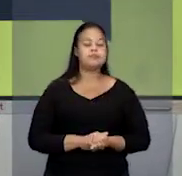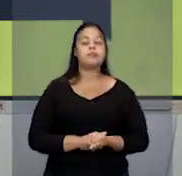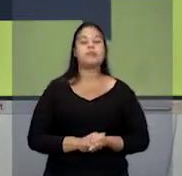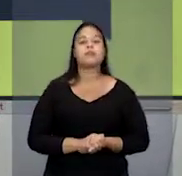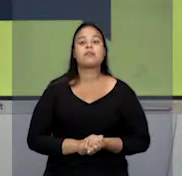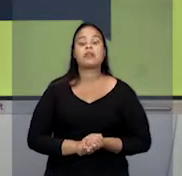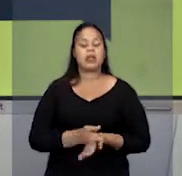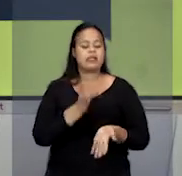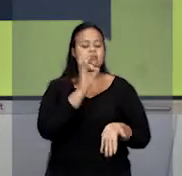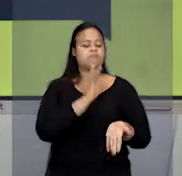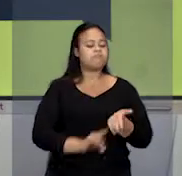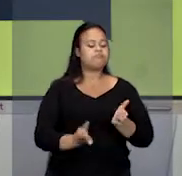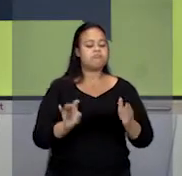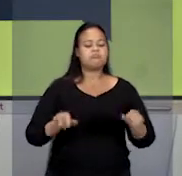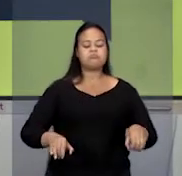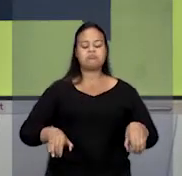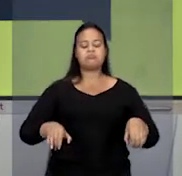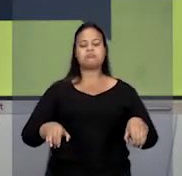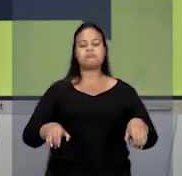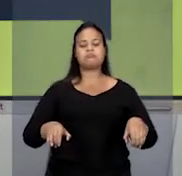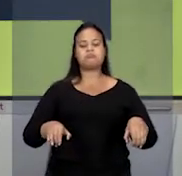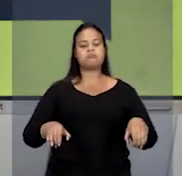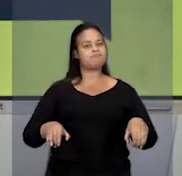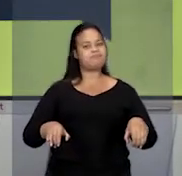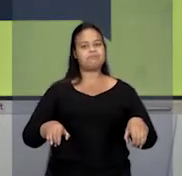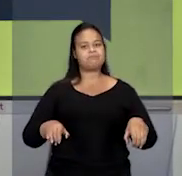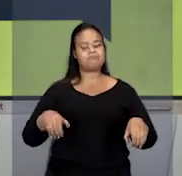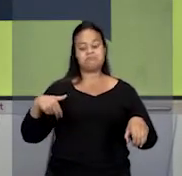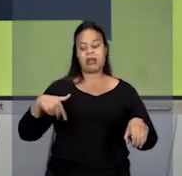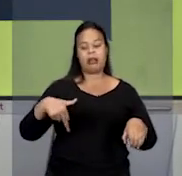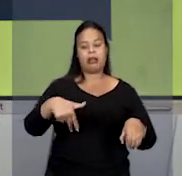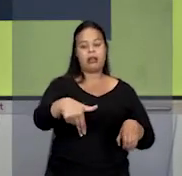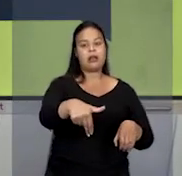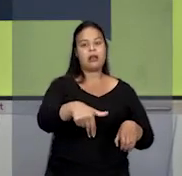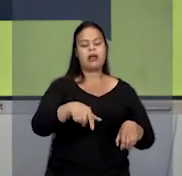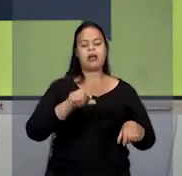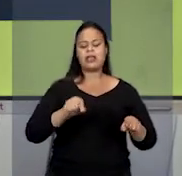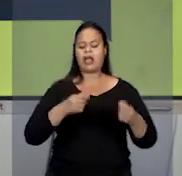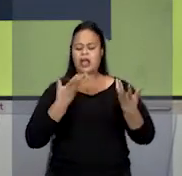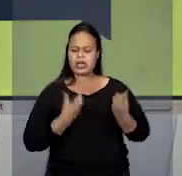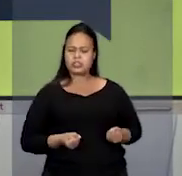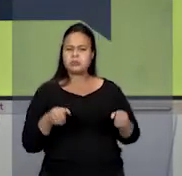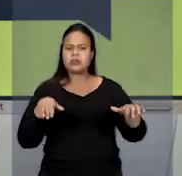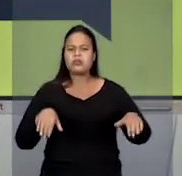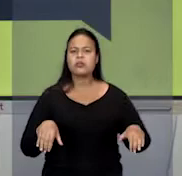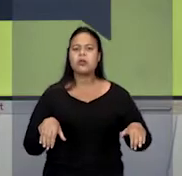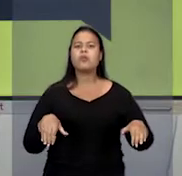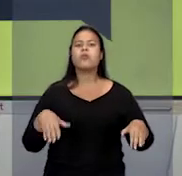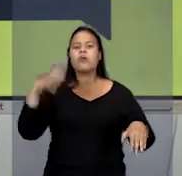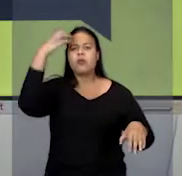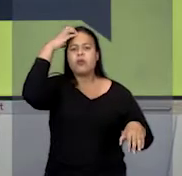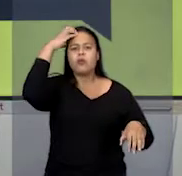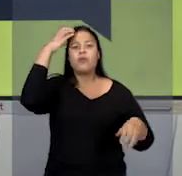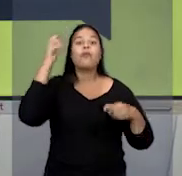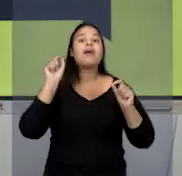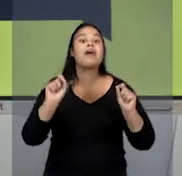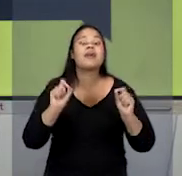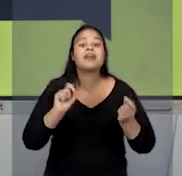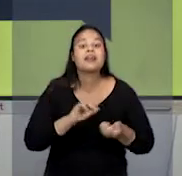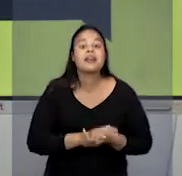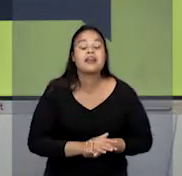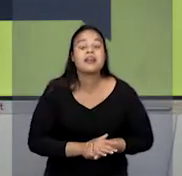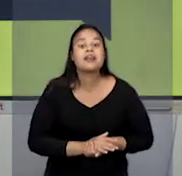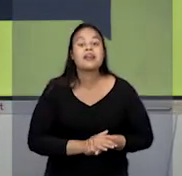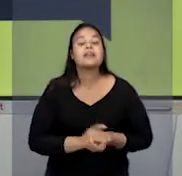Ele abdica do trono, só que tinha um porém. Quem assumiria o governo depois da saída dele? Quem deveria